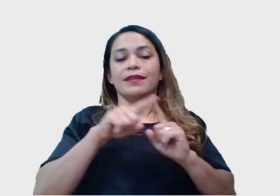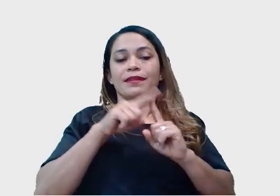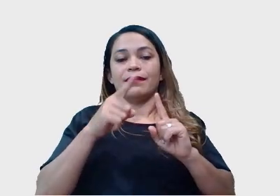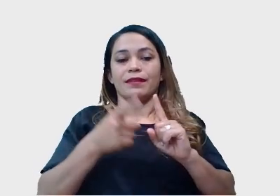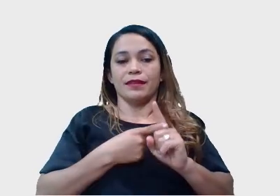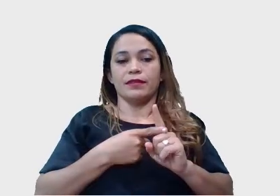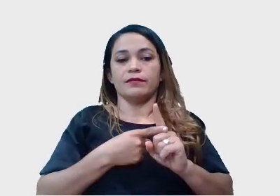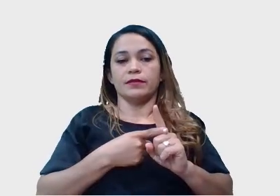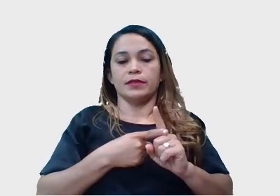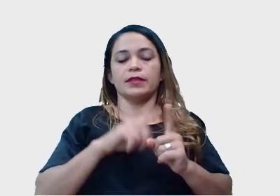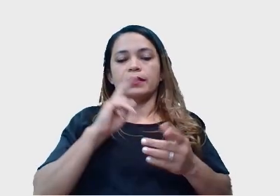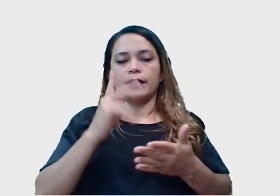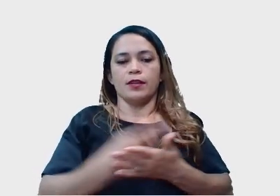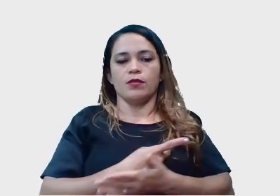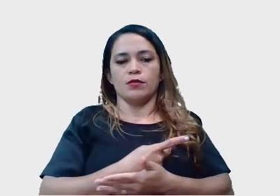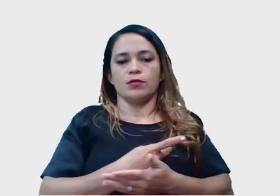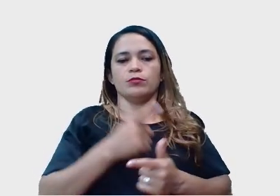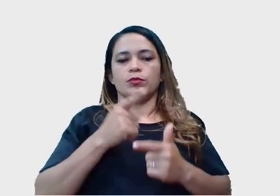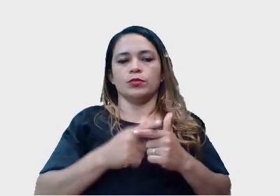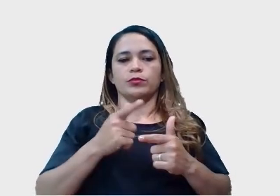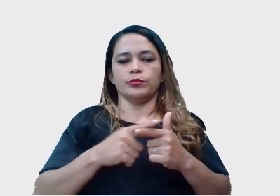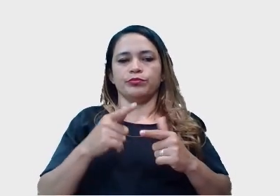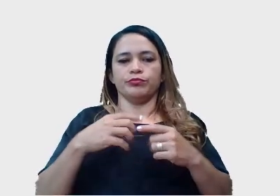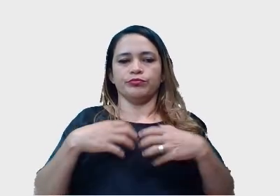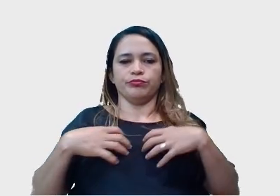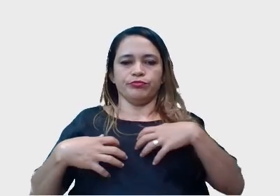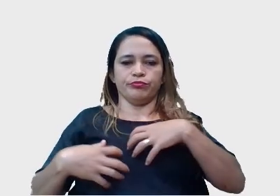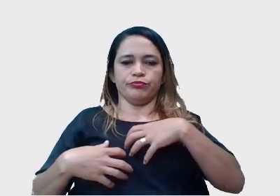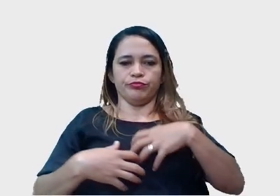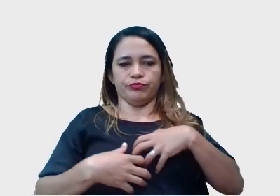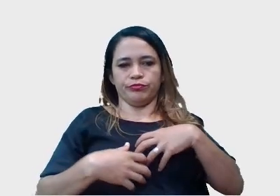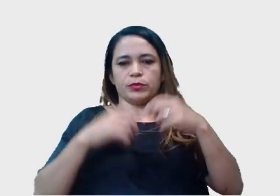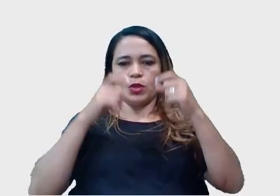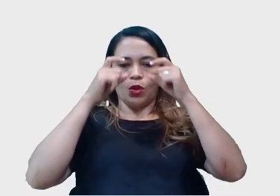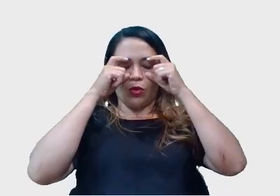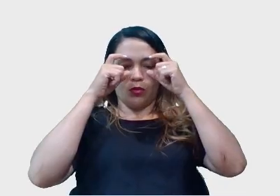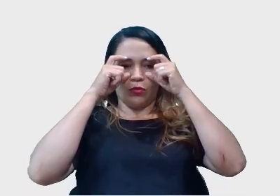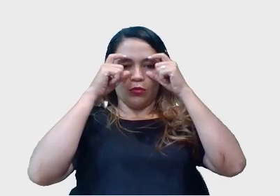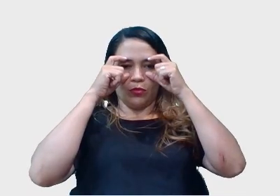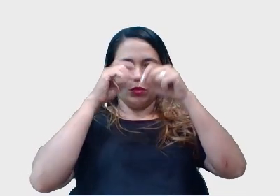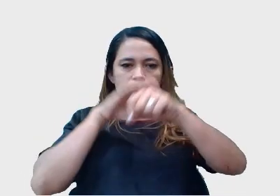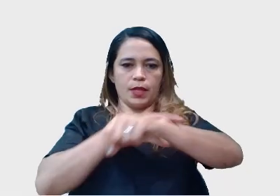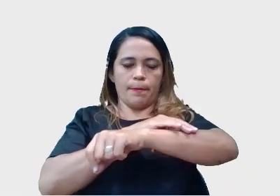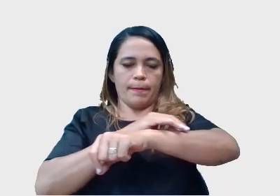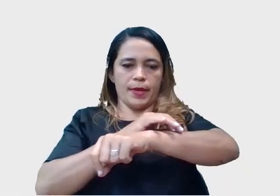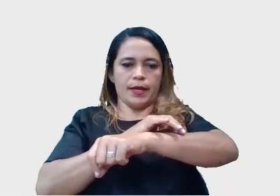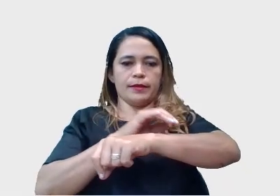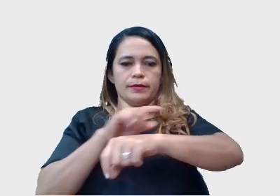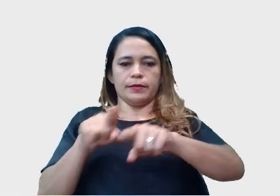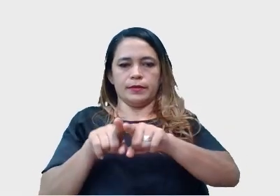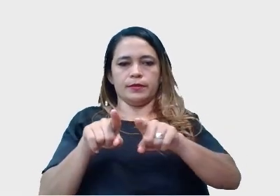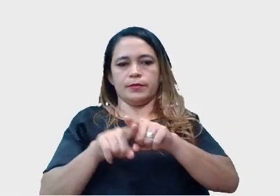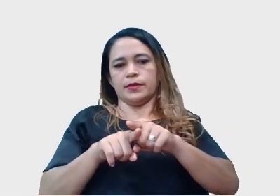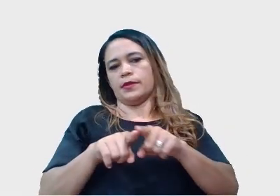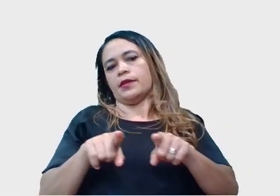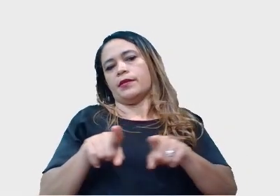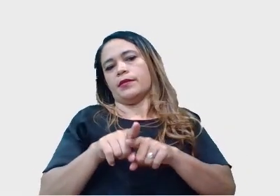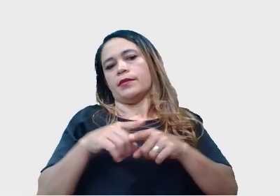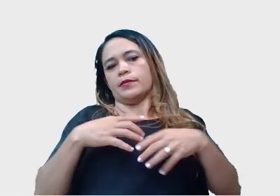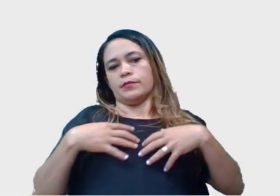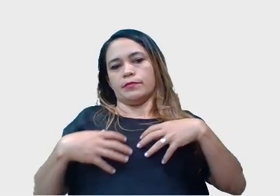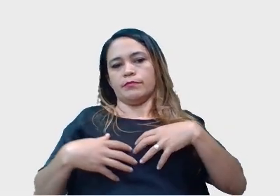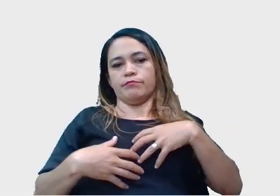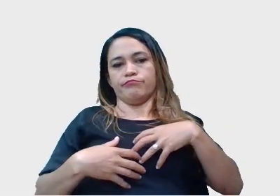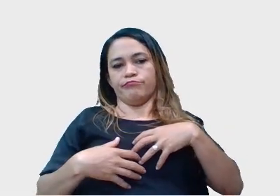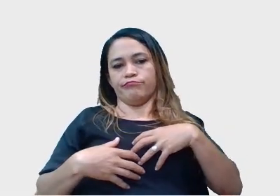pode causar vários problemas. Má formação no sistema ocular e na pele do bebê e uma má formação